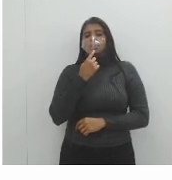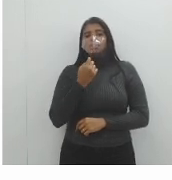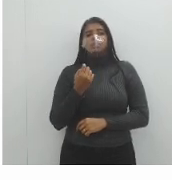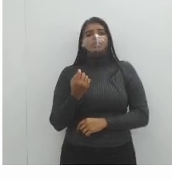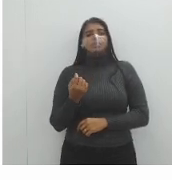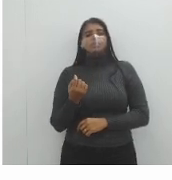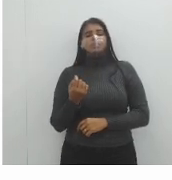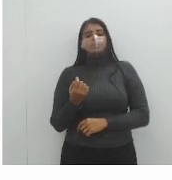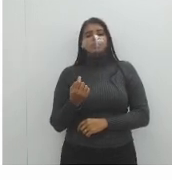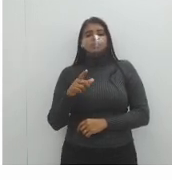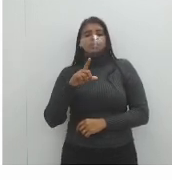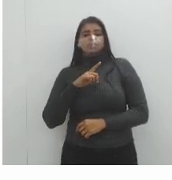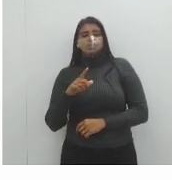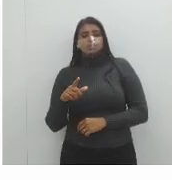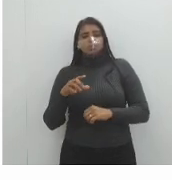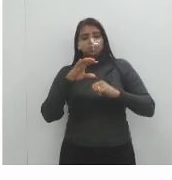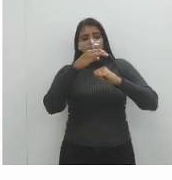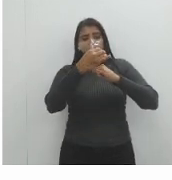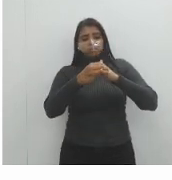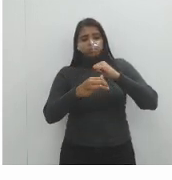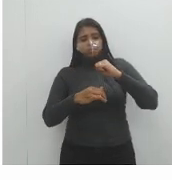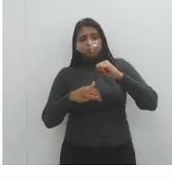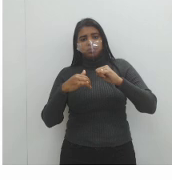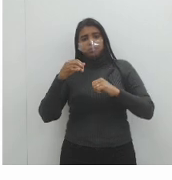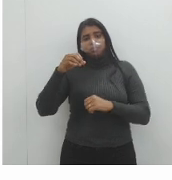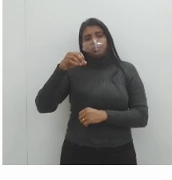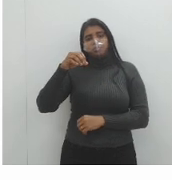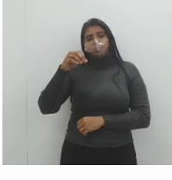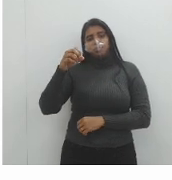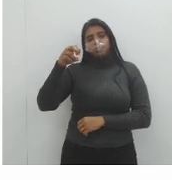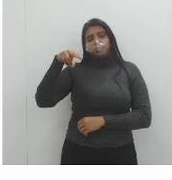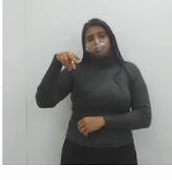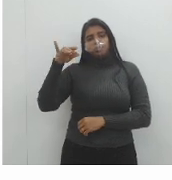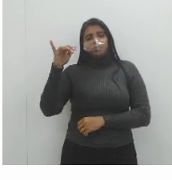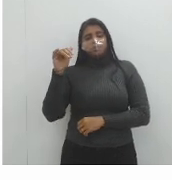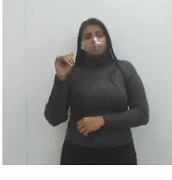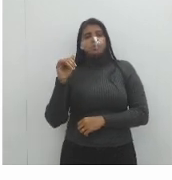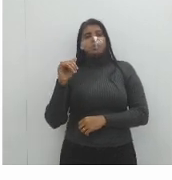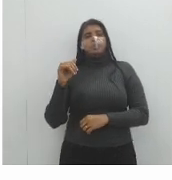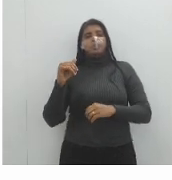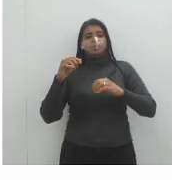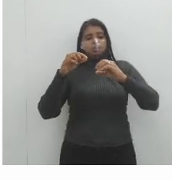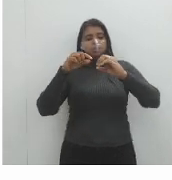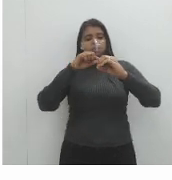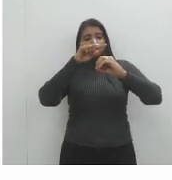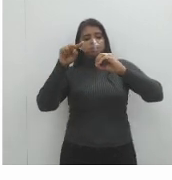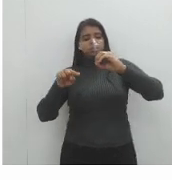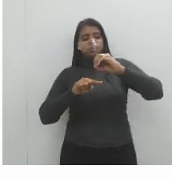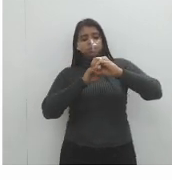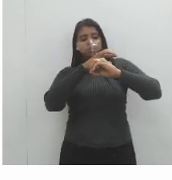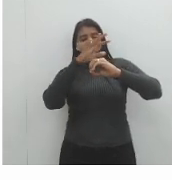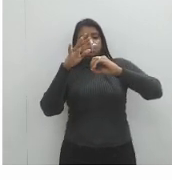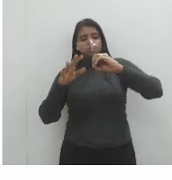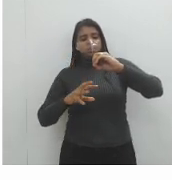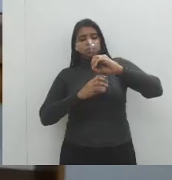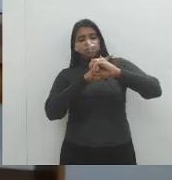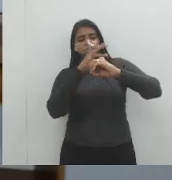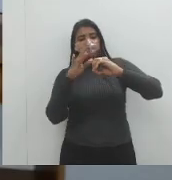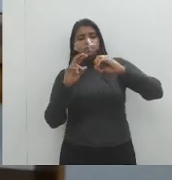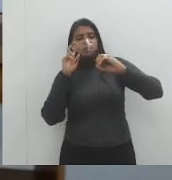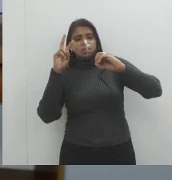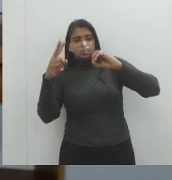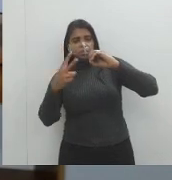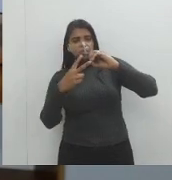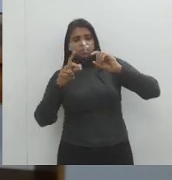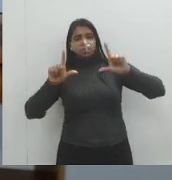nêutron sem carga. E ao redor desse núcleo a gente tem a eletrosfera, que é constituída de camadas. Então observe na